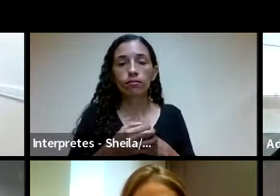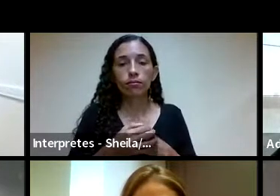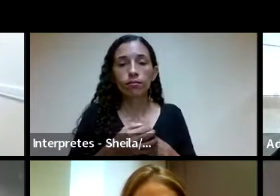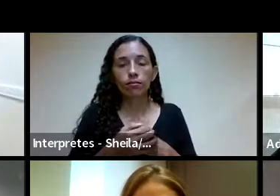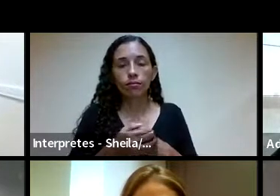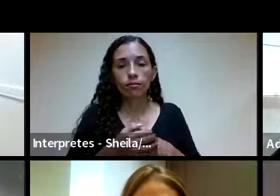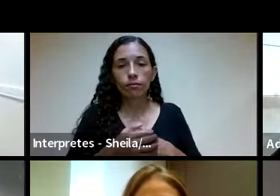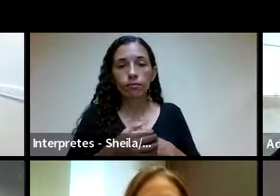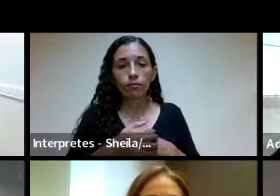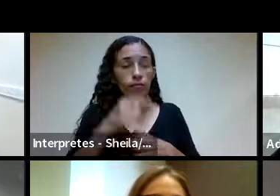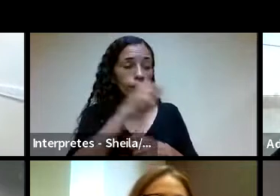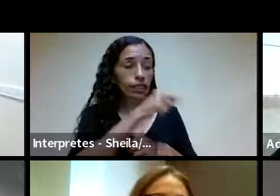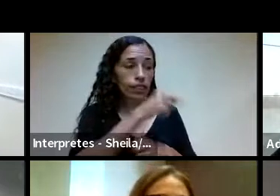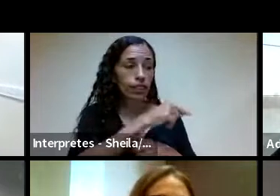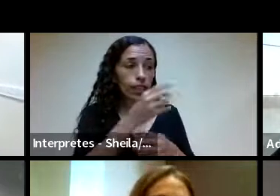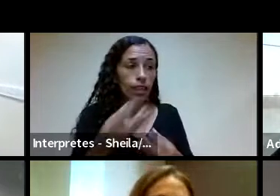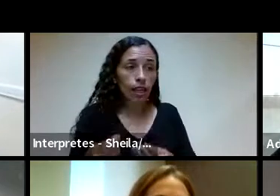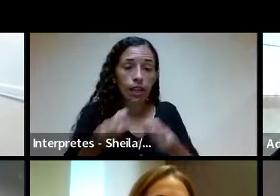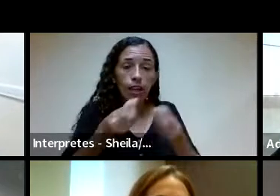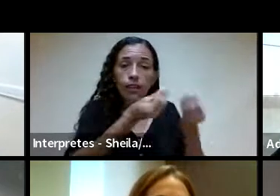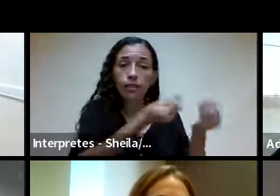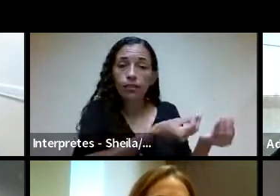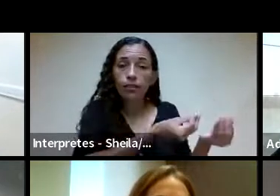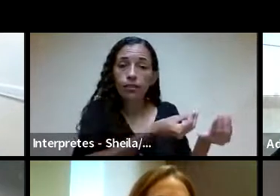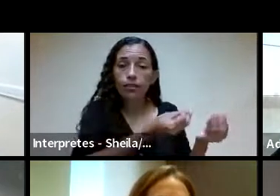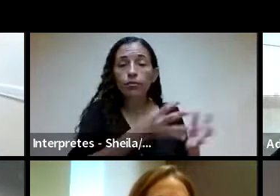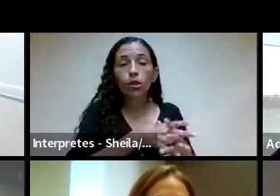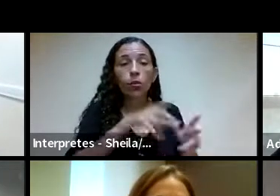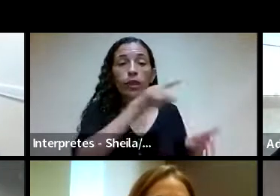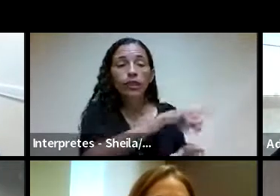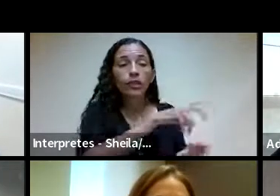defesa e que evite o cerceamento de defesa,